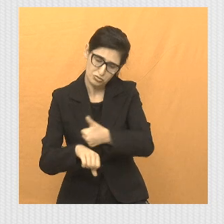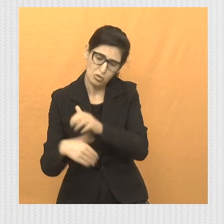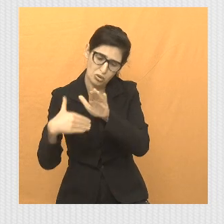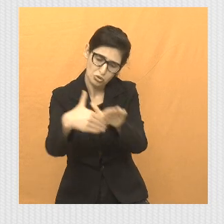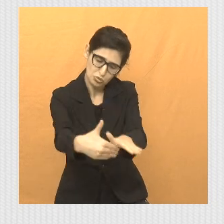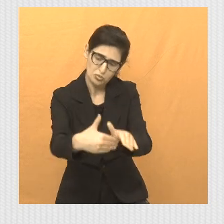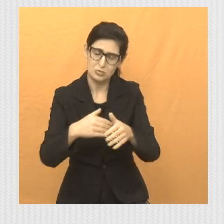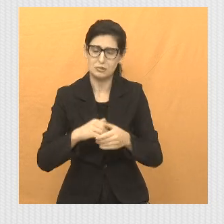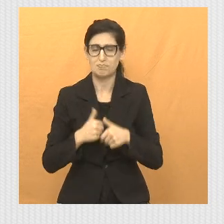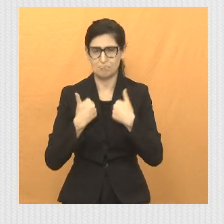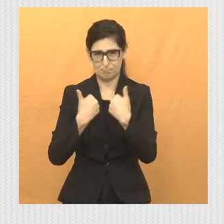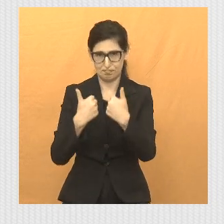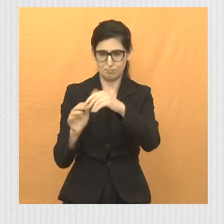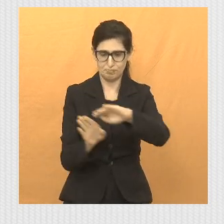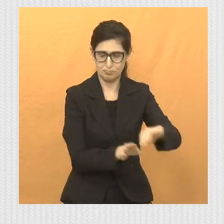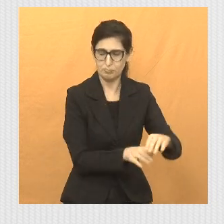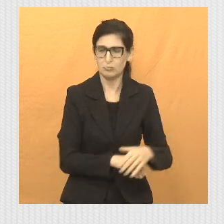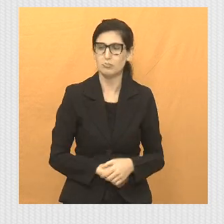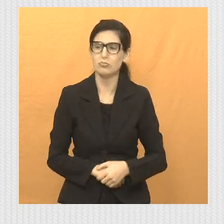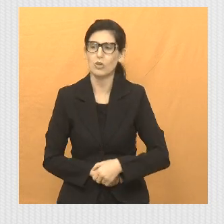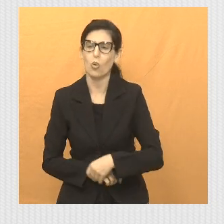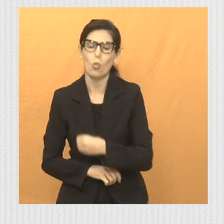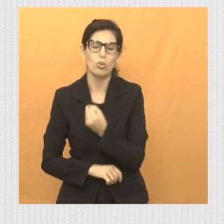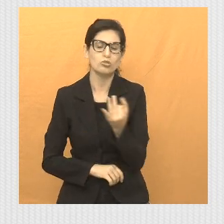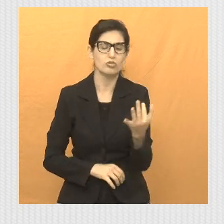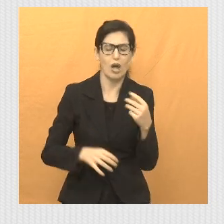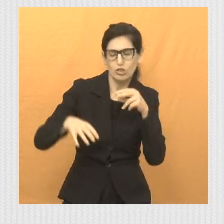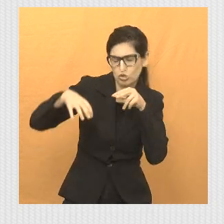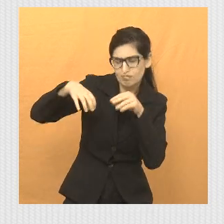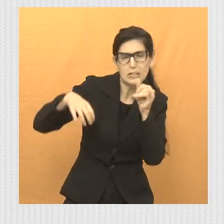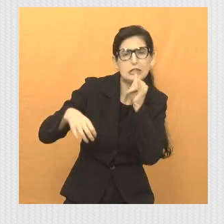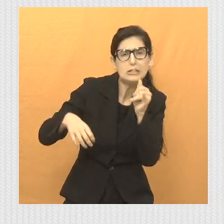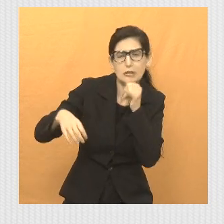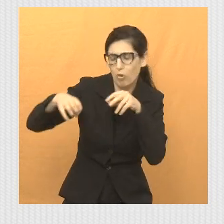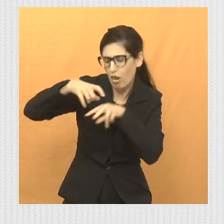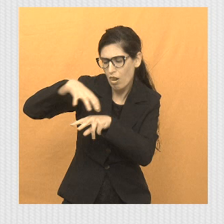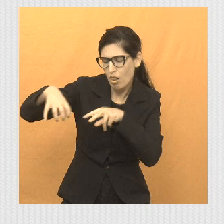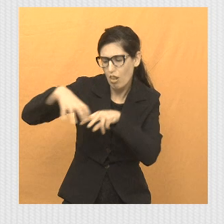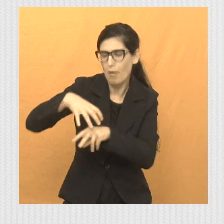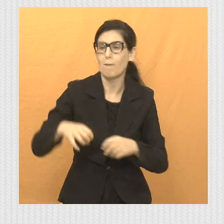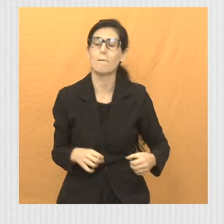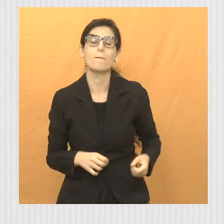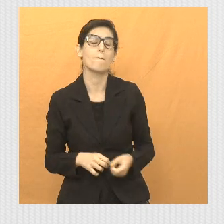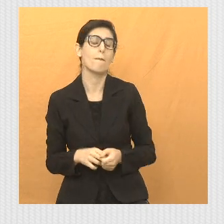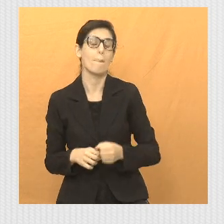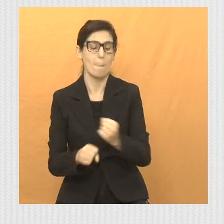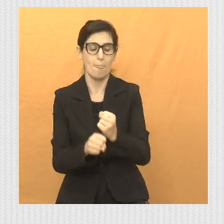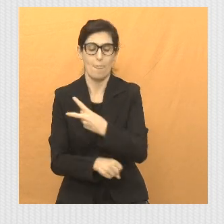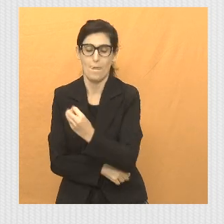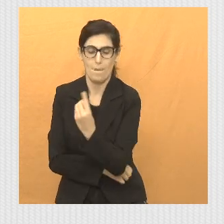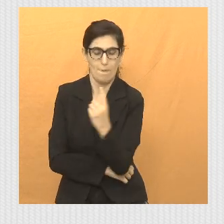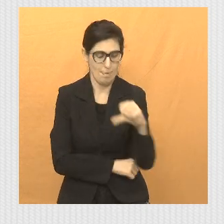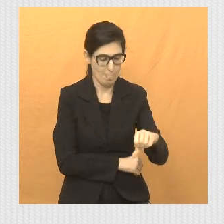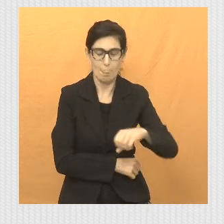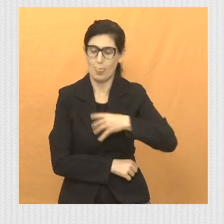Alguns exames. Fechamos o primeiro quadrimestre de 2019 com